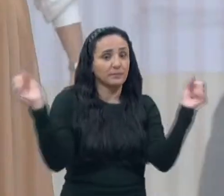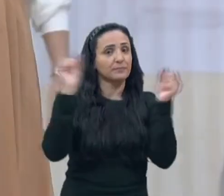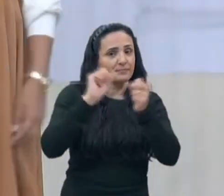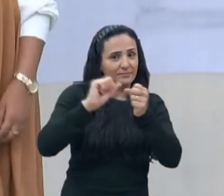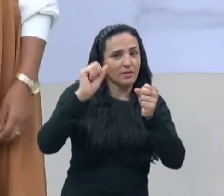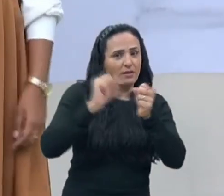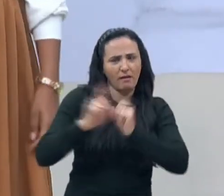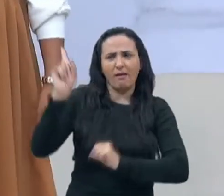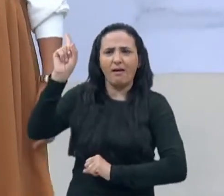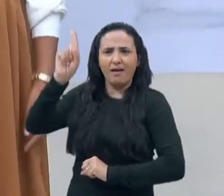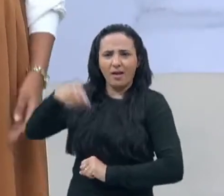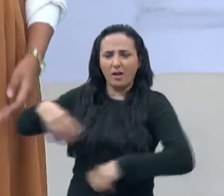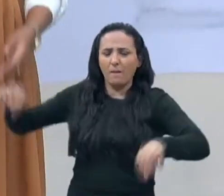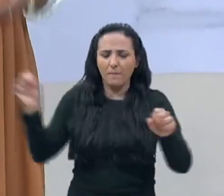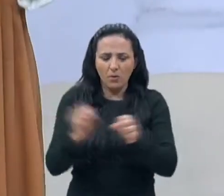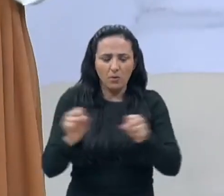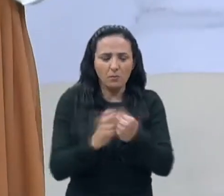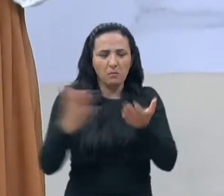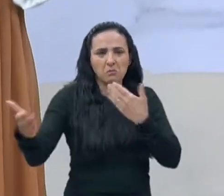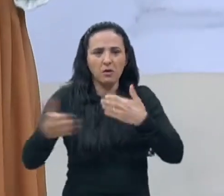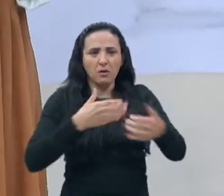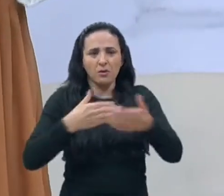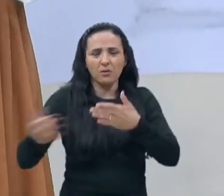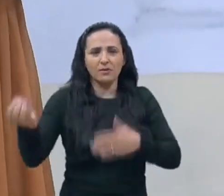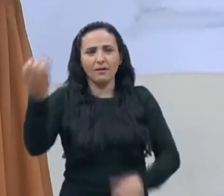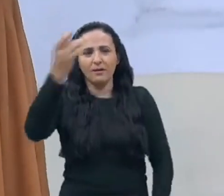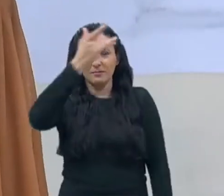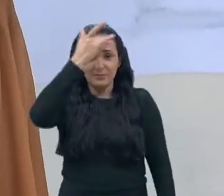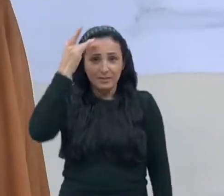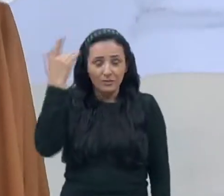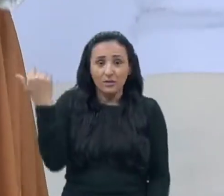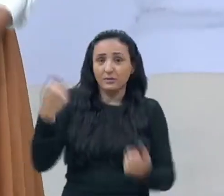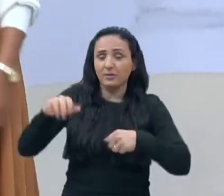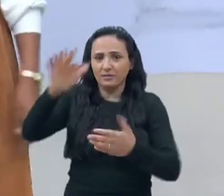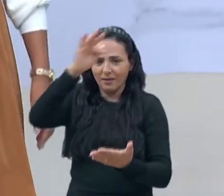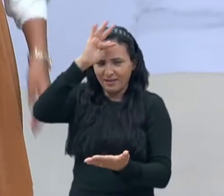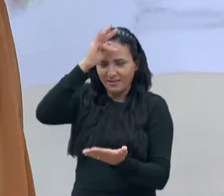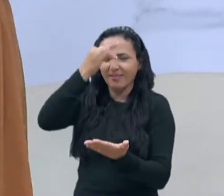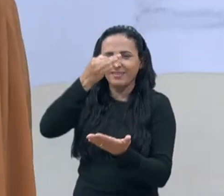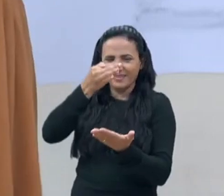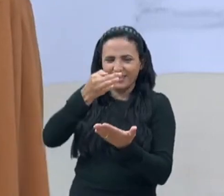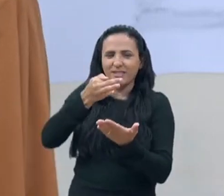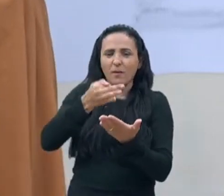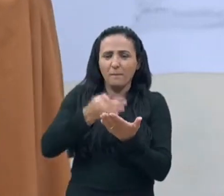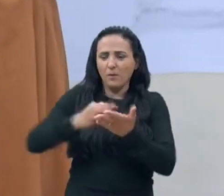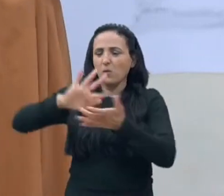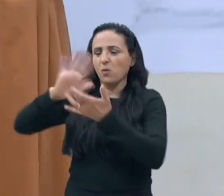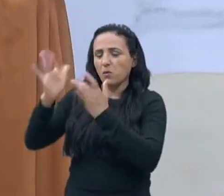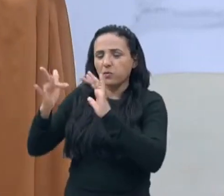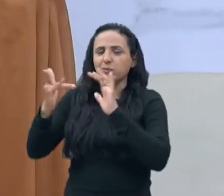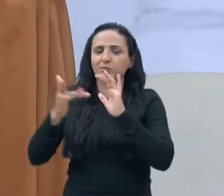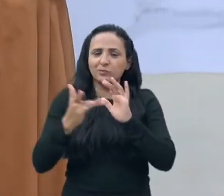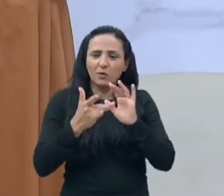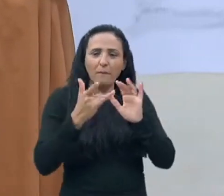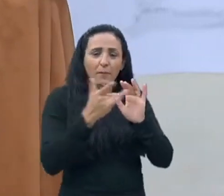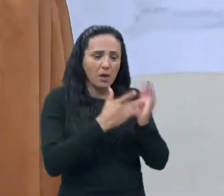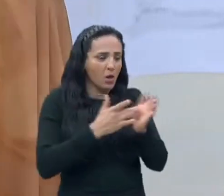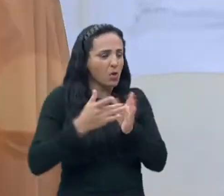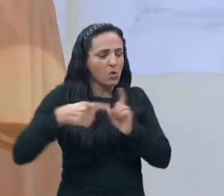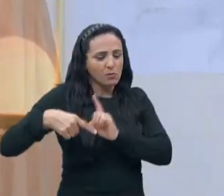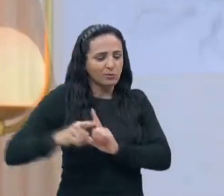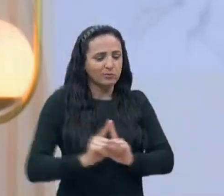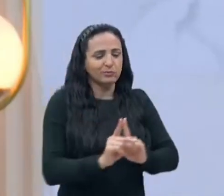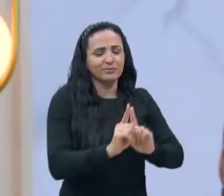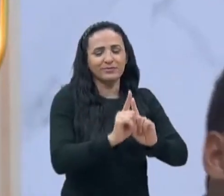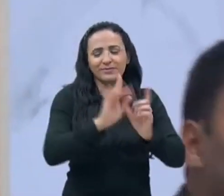faz, ele é e opera na vida de quem tiver fé. Sai daqui, vai pra mim, pega a gente no colo e leva pra onde